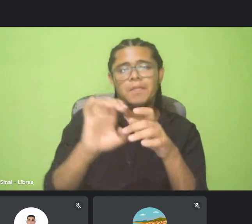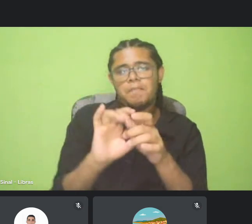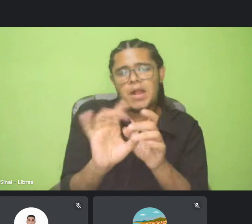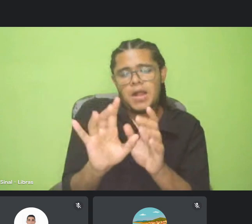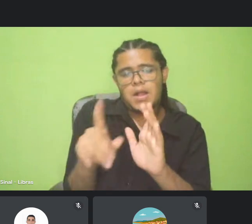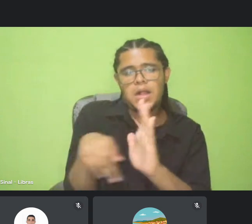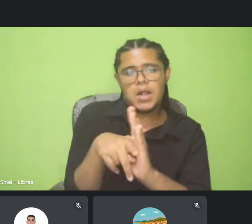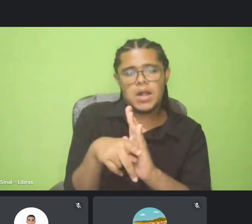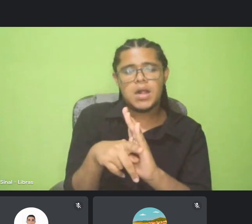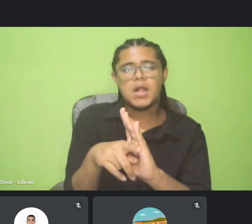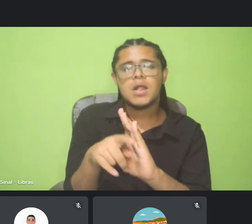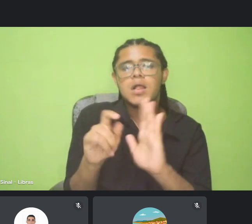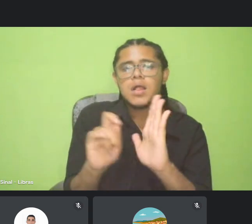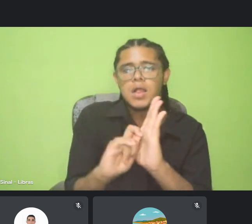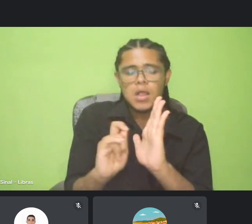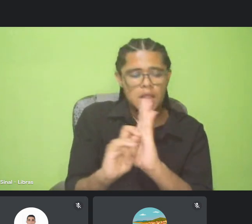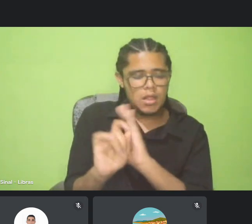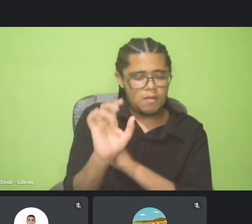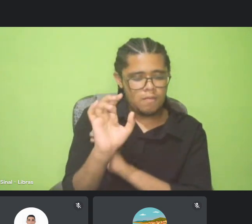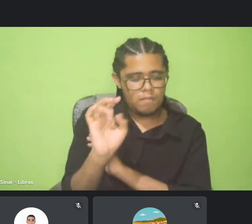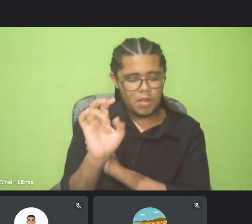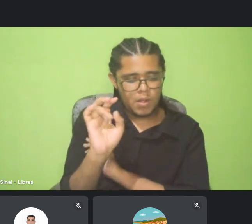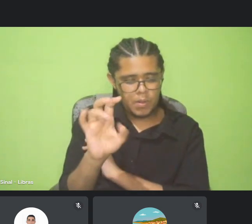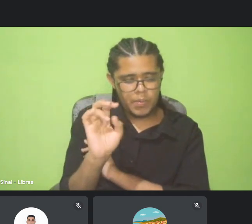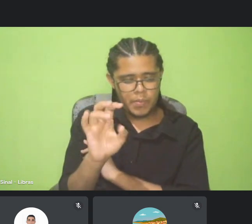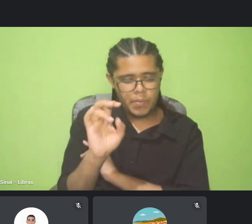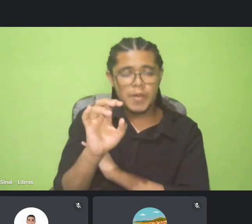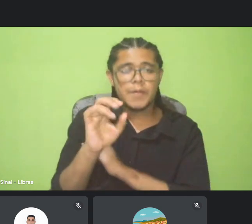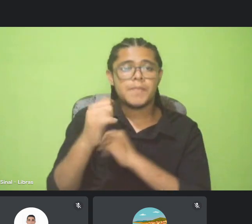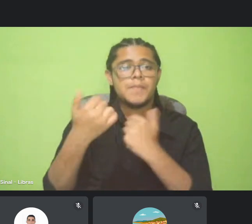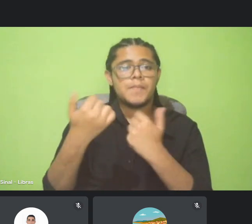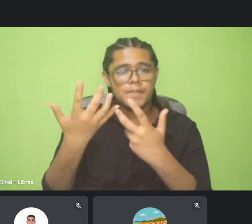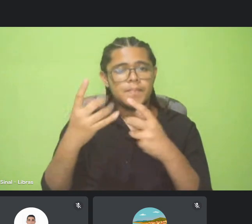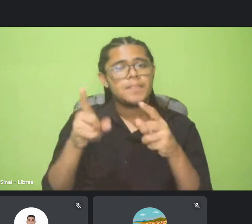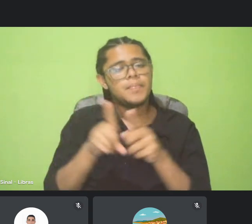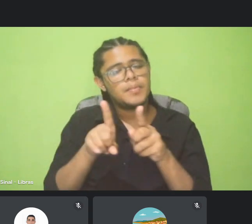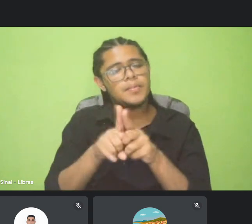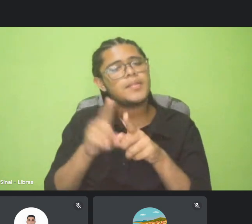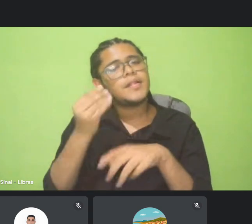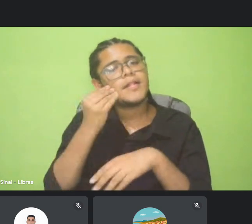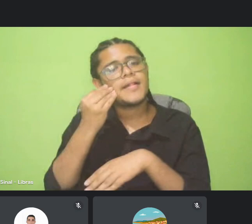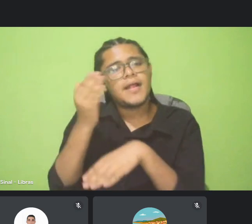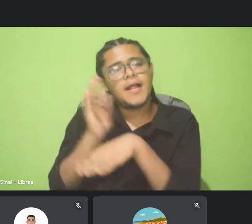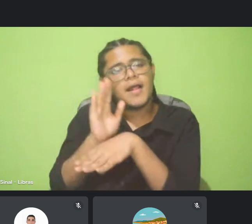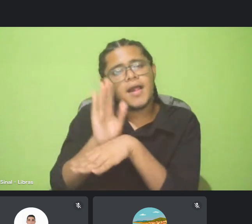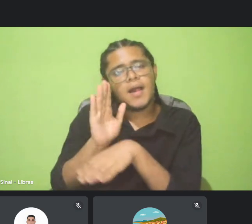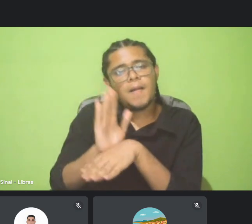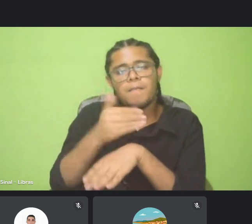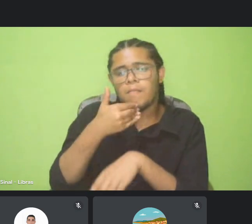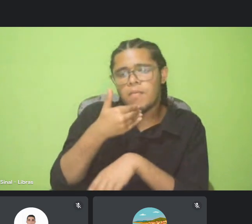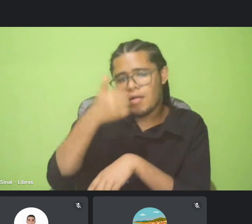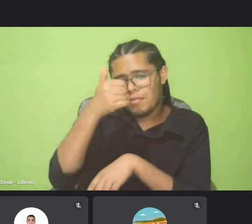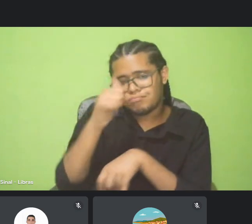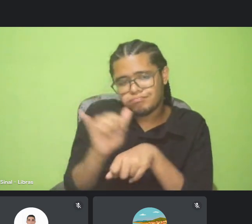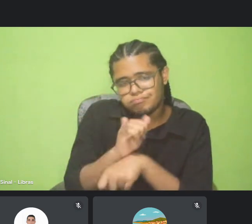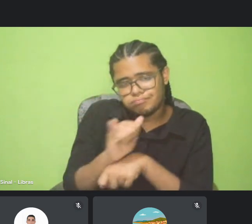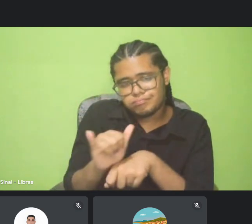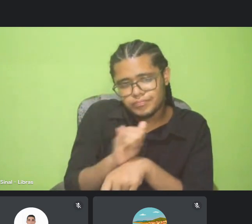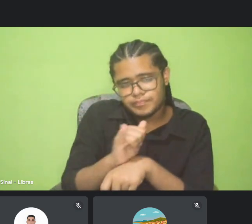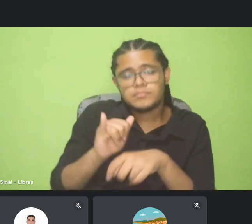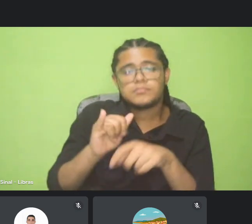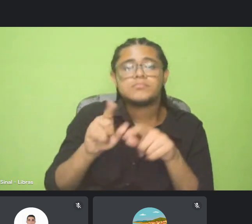contribuir da melhor maneira pela qual eu pude durante o tempo, porque eu estava um pouco mais próximo, agora estou afastado do